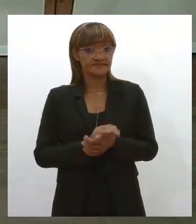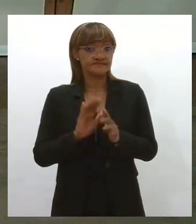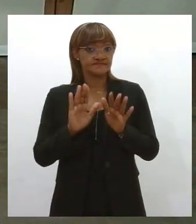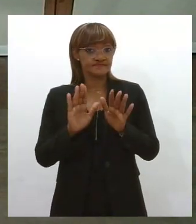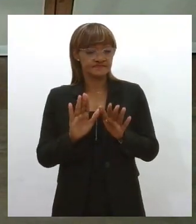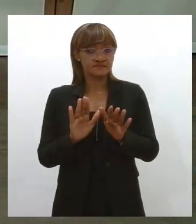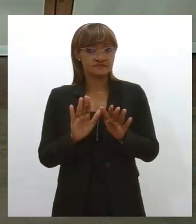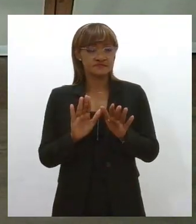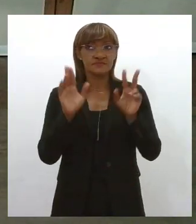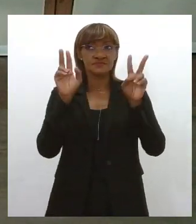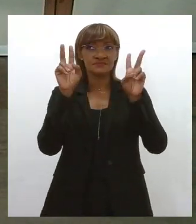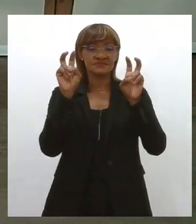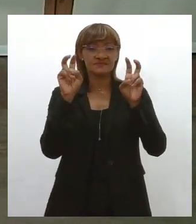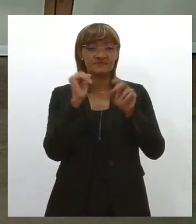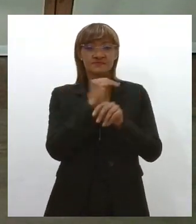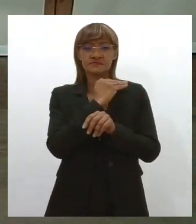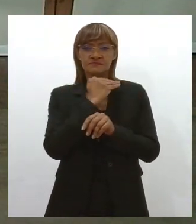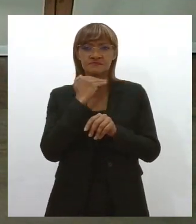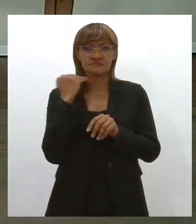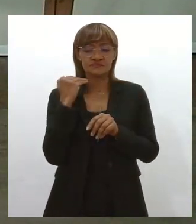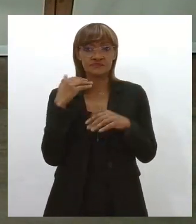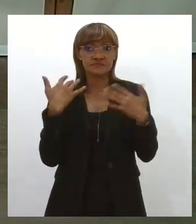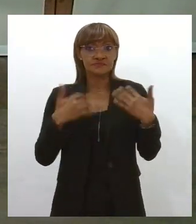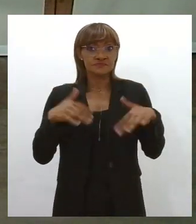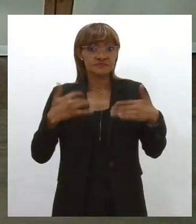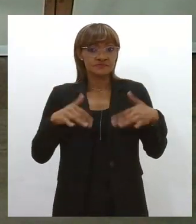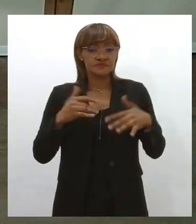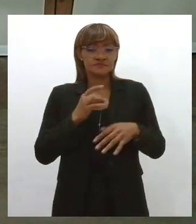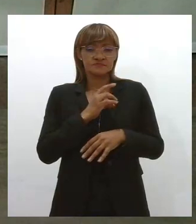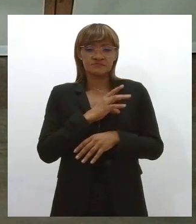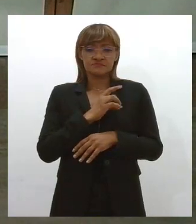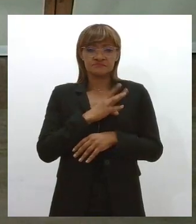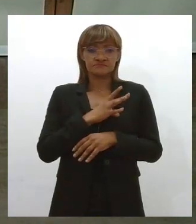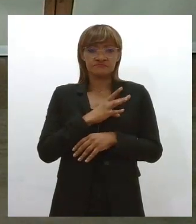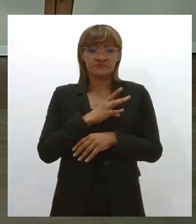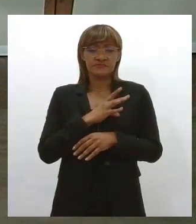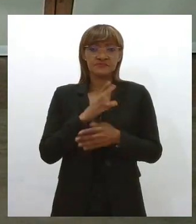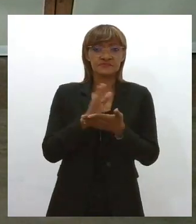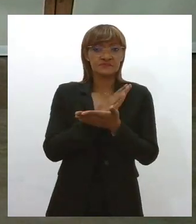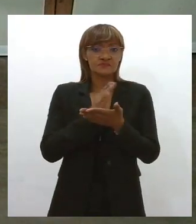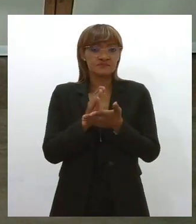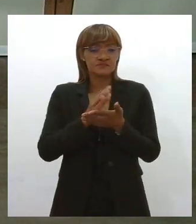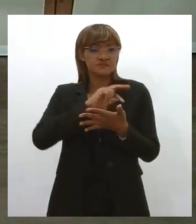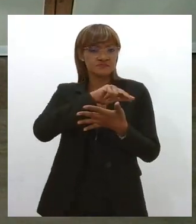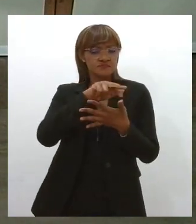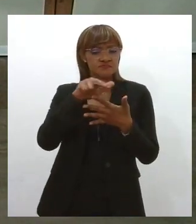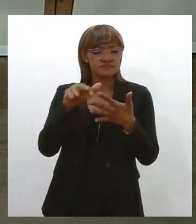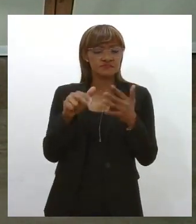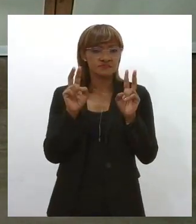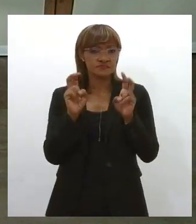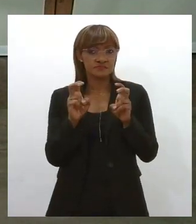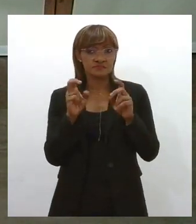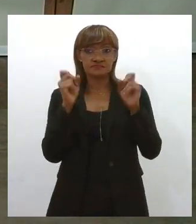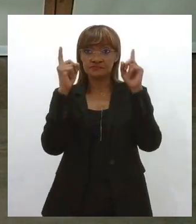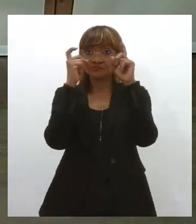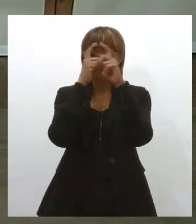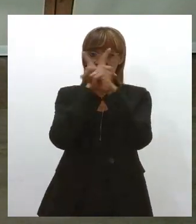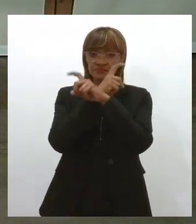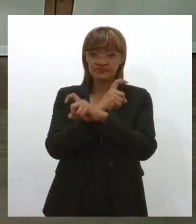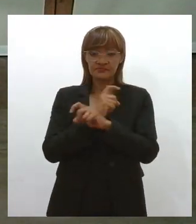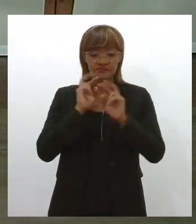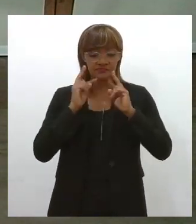tema envolto de tabus, medos, repúdio e ilusões diversas, devido à dificuldade que o ser humano tem